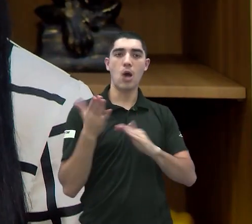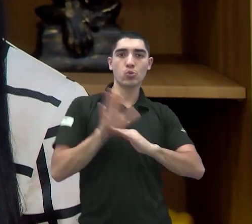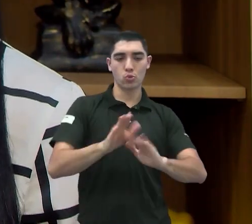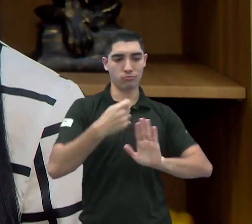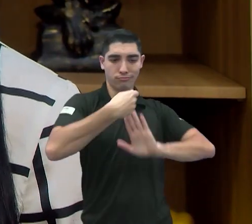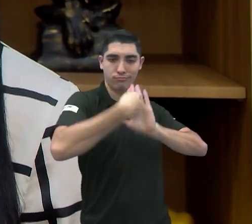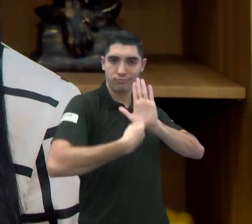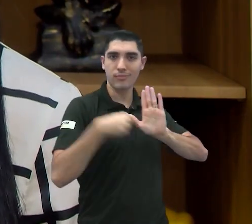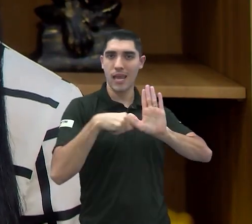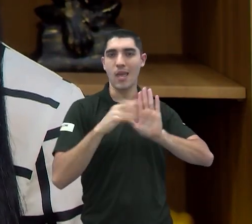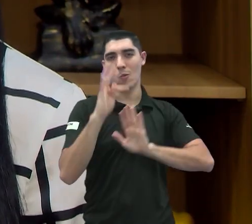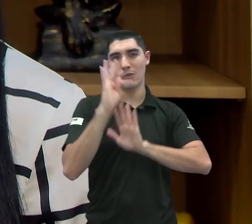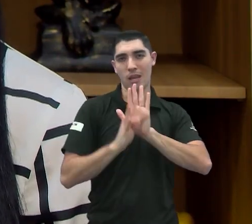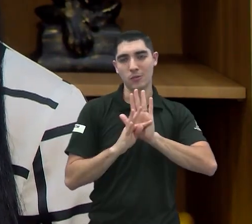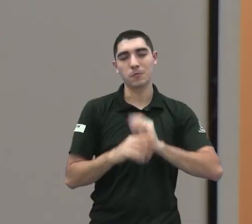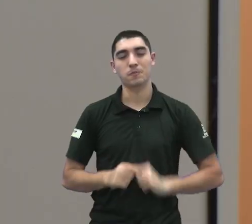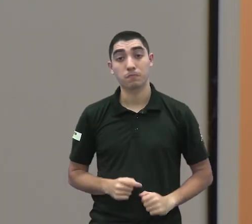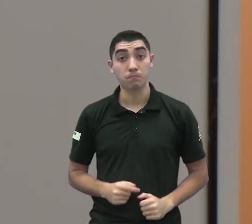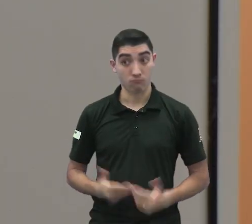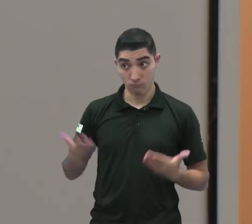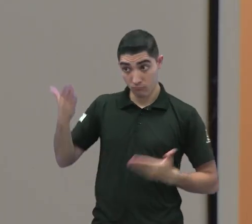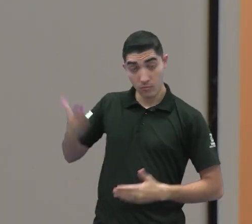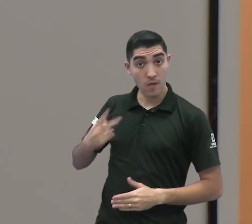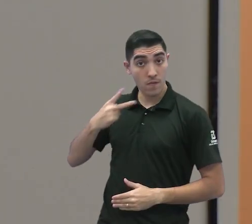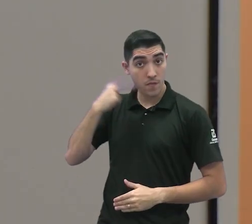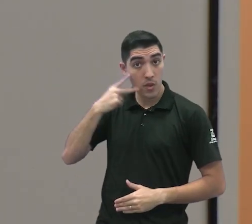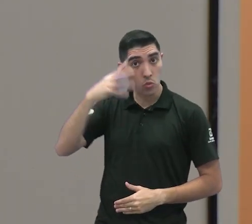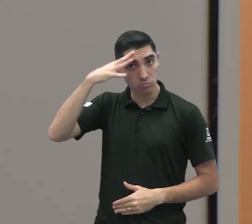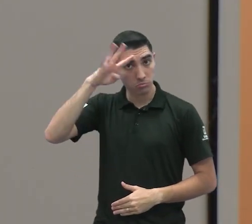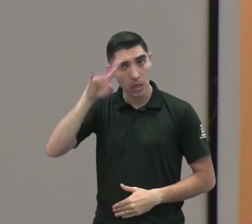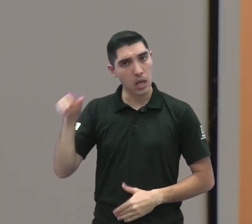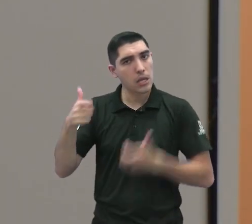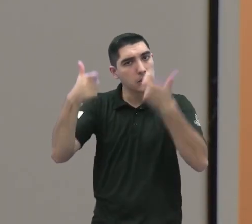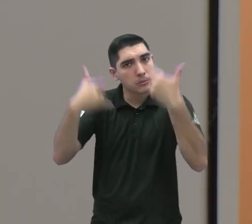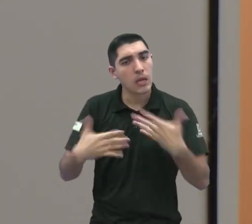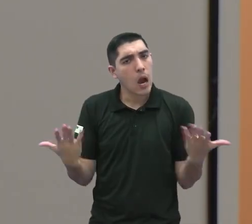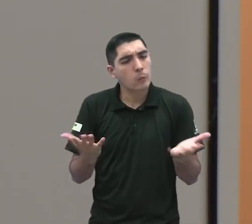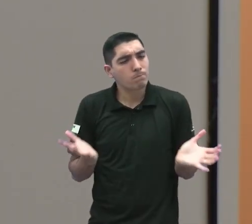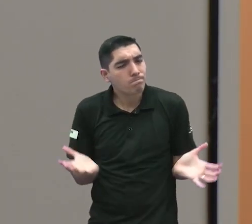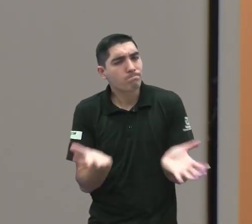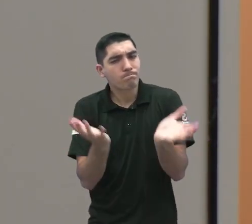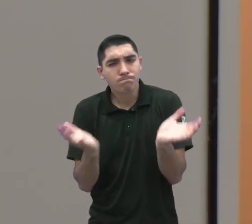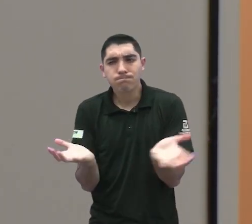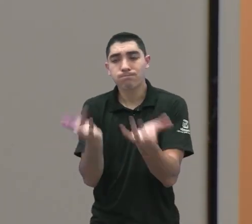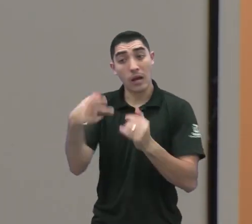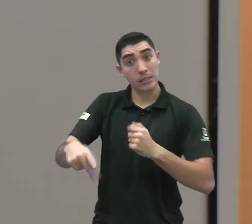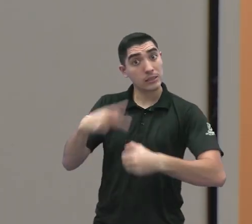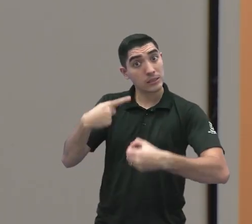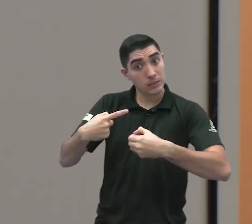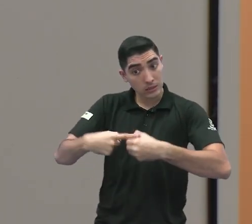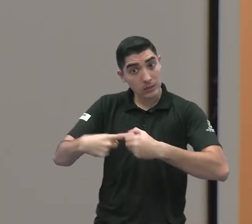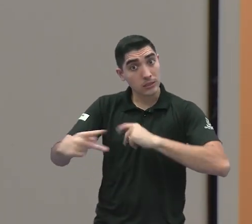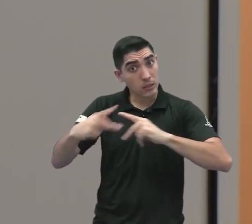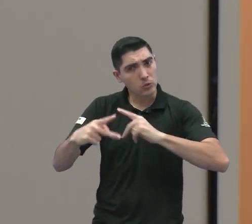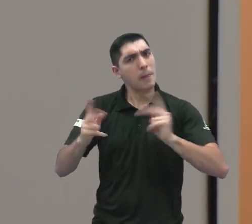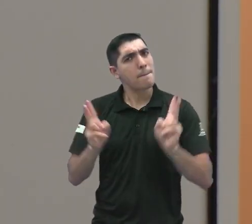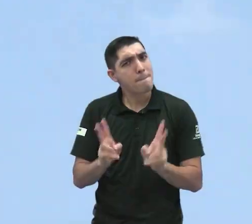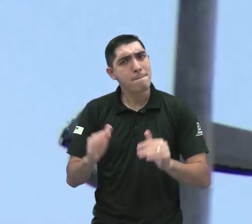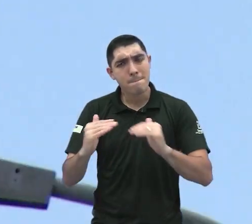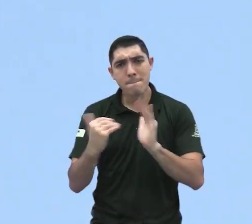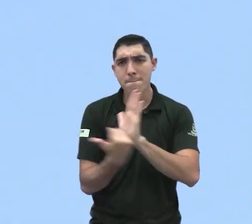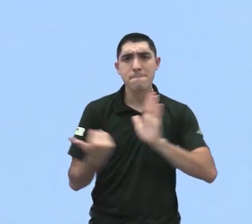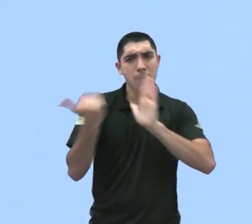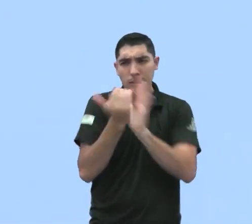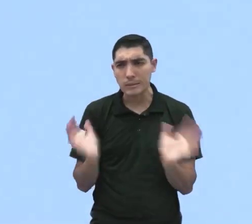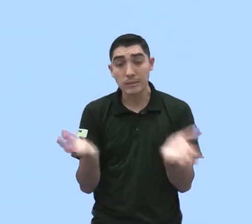isso nós entendemos que foi muito assertivo. A partir da data, o vereador Sena espera fortalecer e inspirar a vocação aeroespacial da nossa cidade,